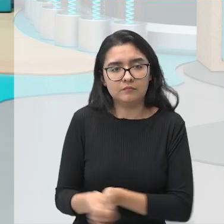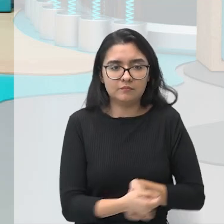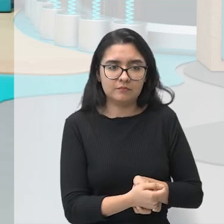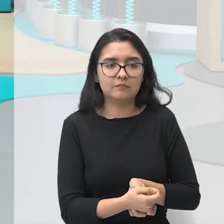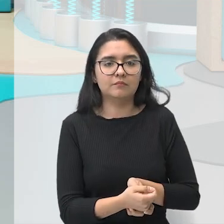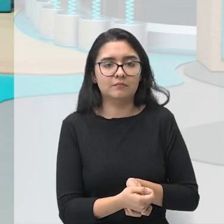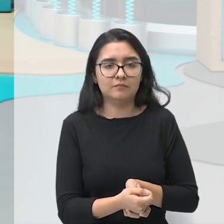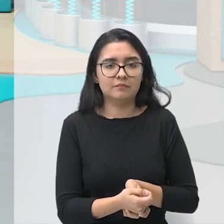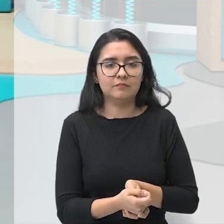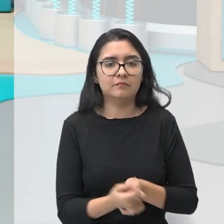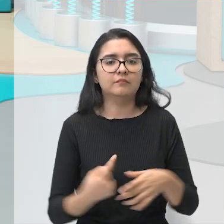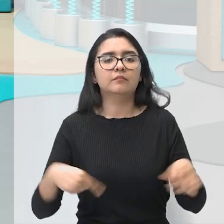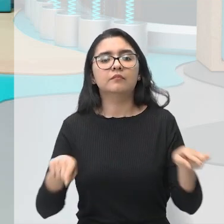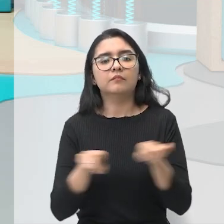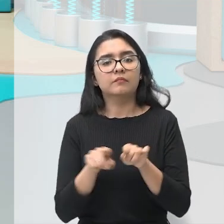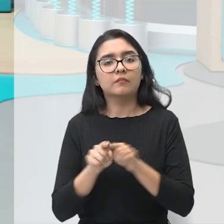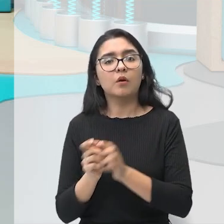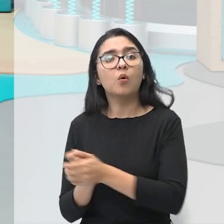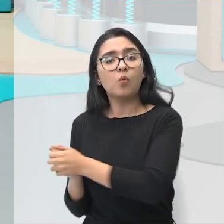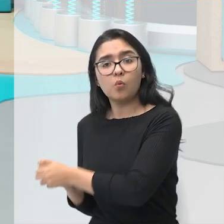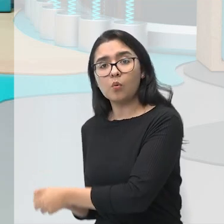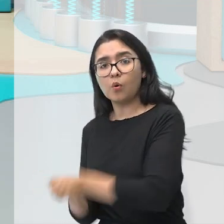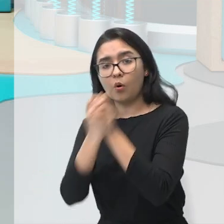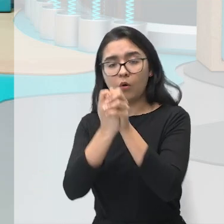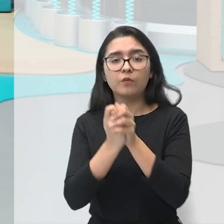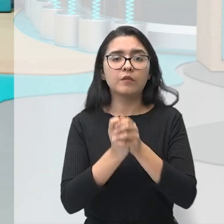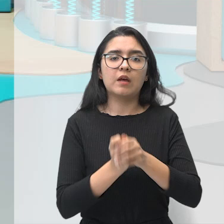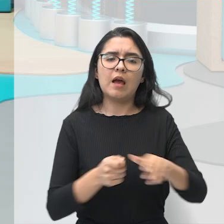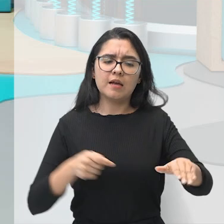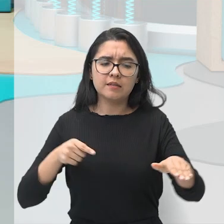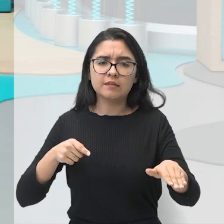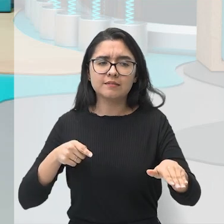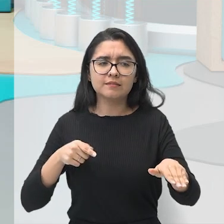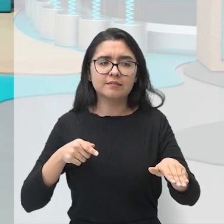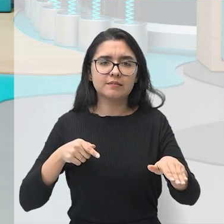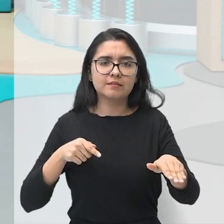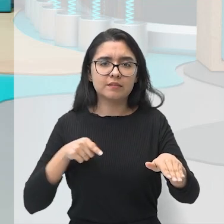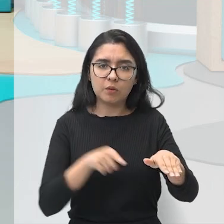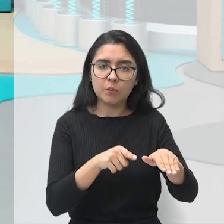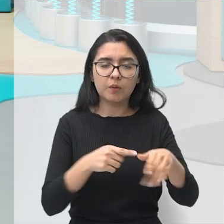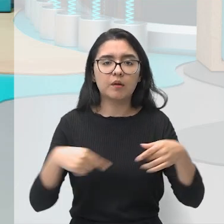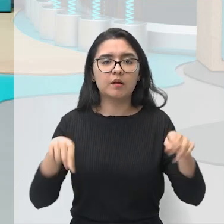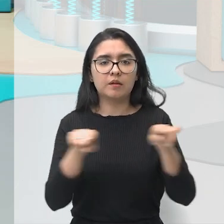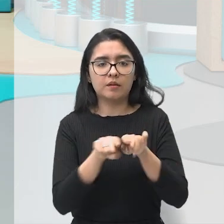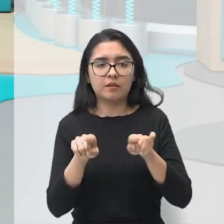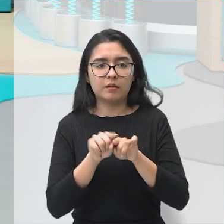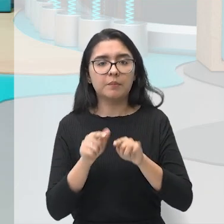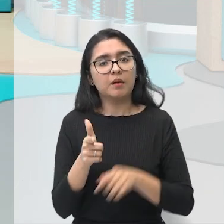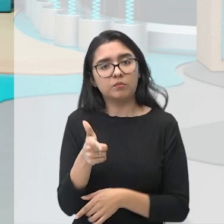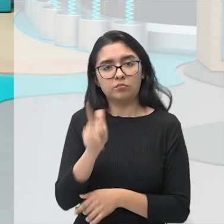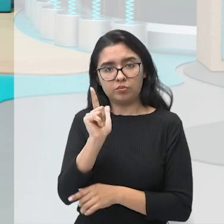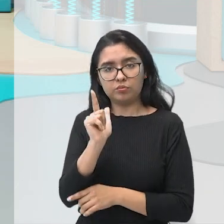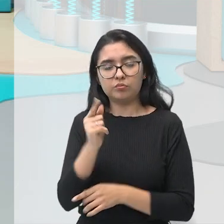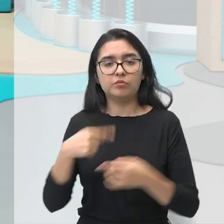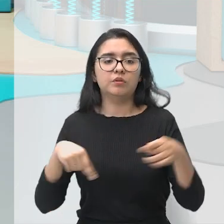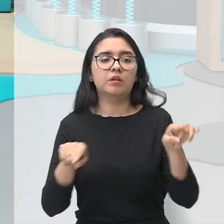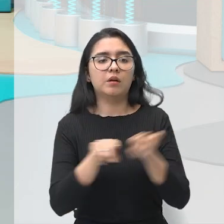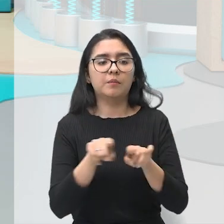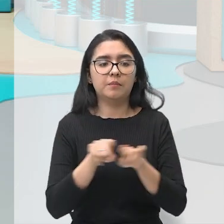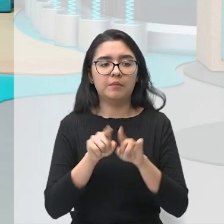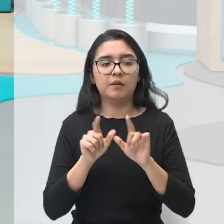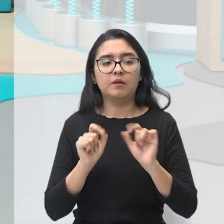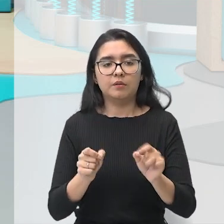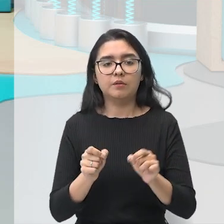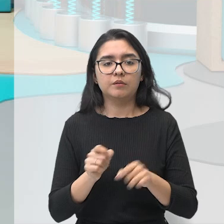vocês já devem ter ouvido falar, o golfe, a sinuca, o tiro ao arco, o tiro esportivo, além de